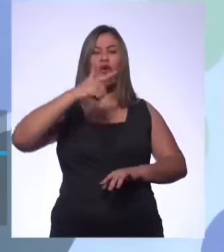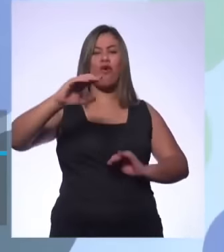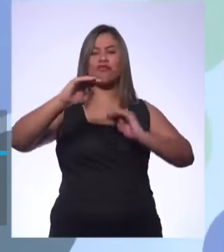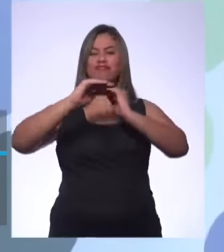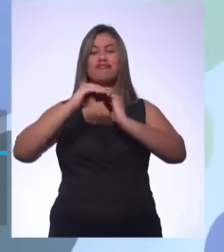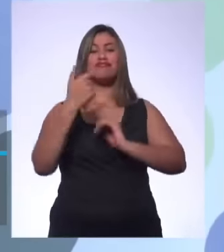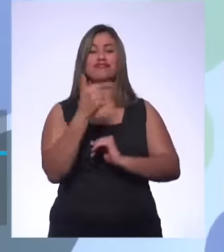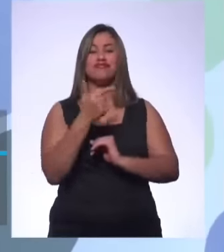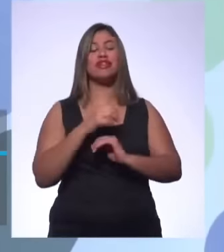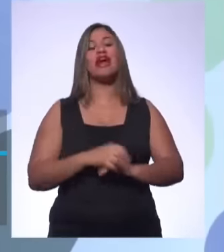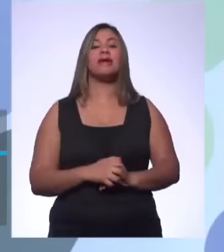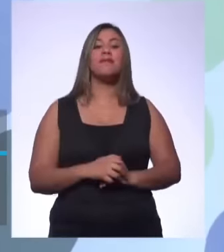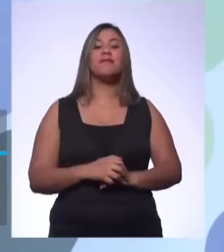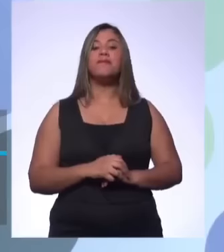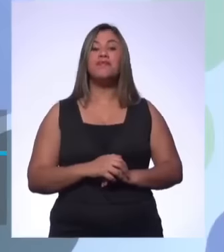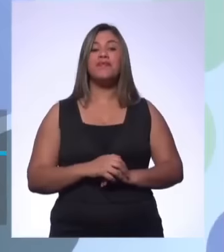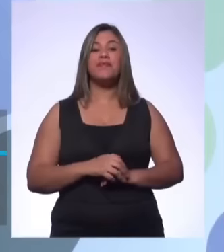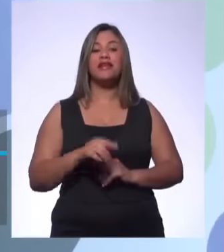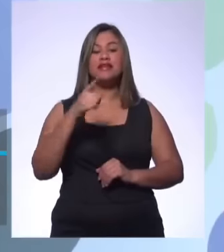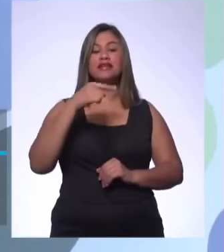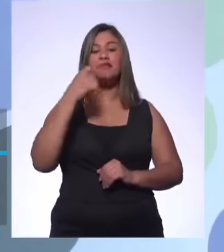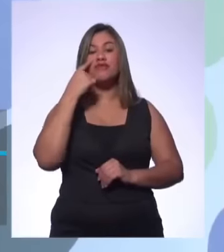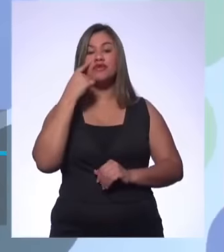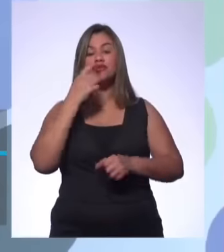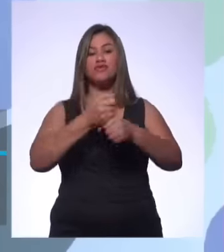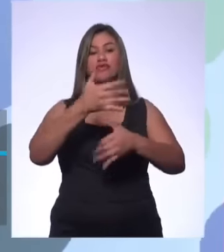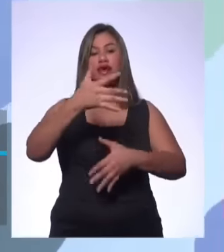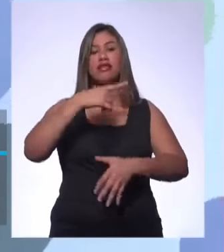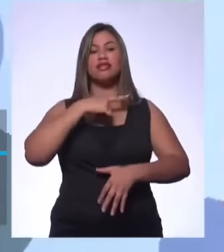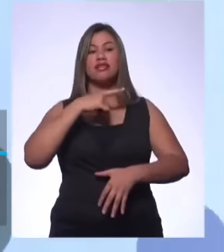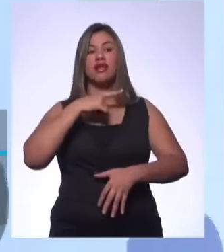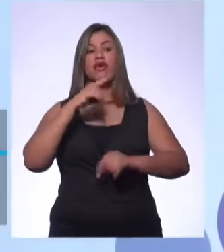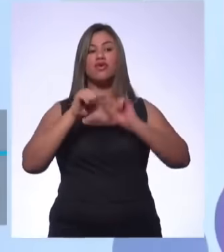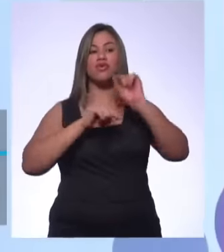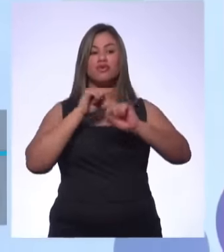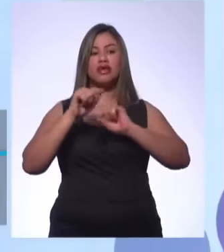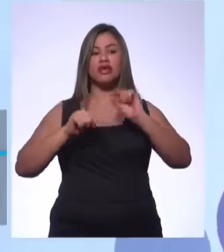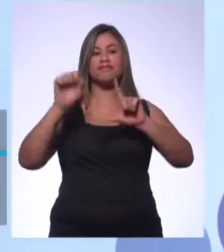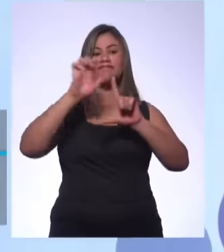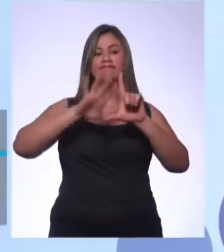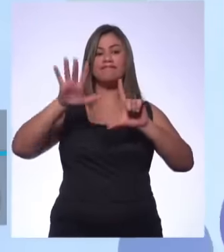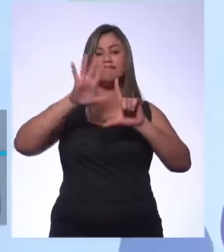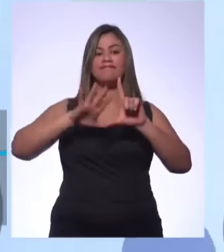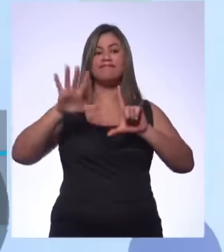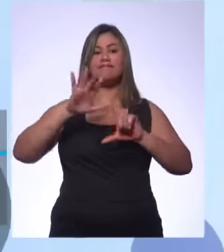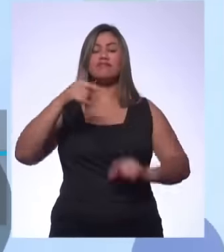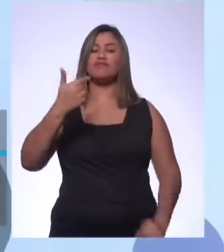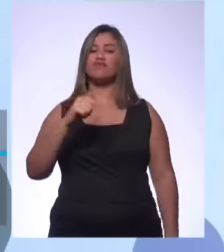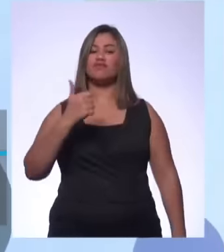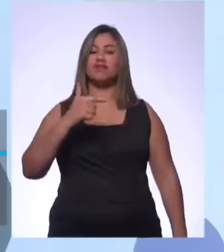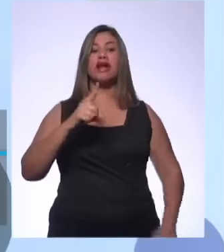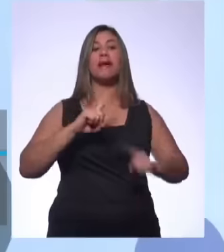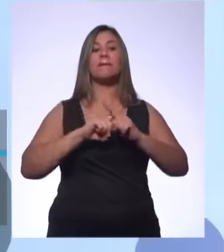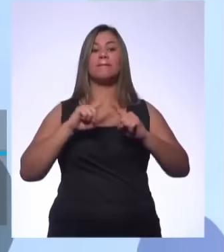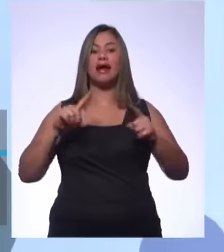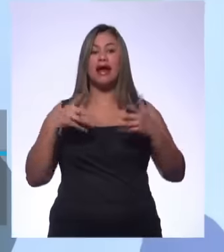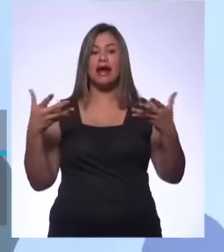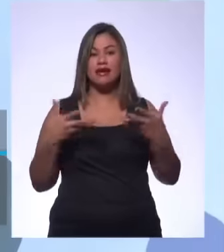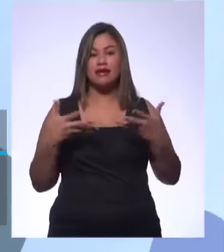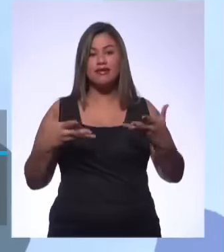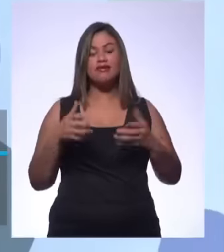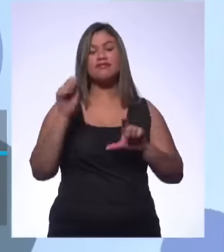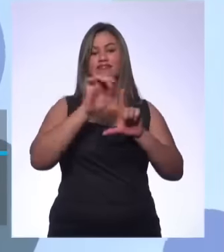aqui no chat que os estudantes estão dizendo que a imagem não estava aparecendo, né? Mas agora eu acredito que